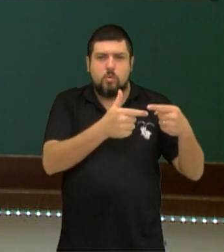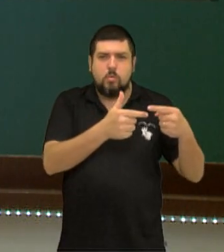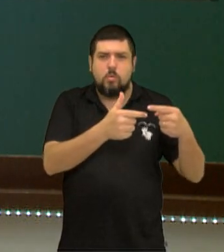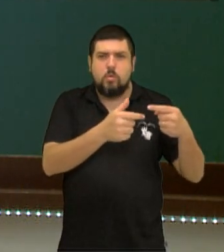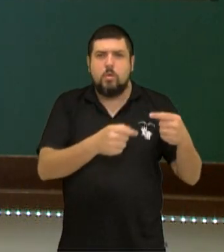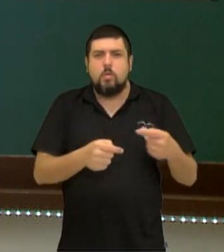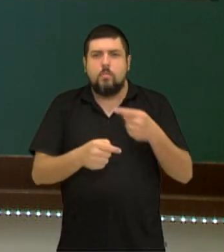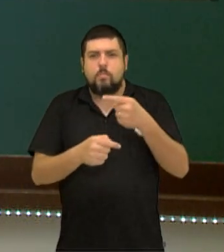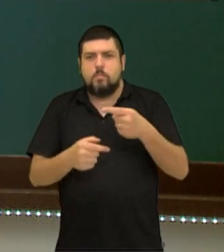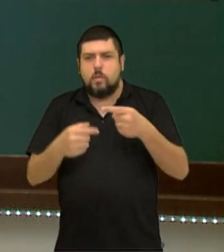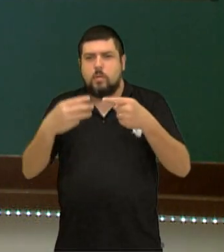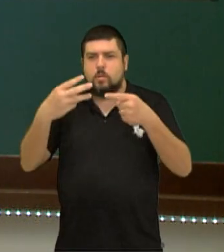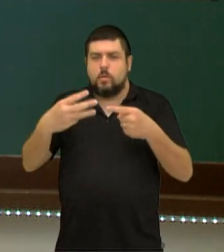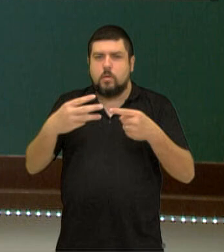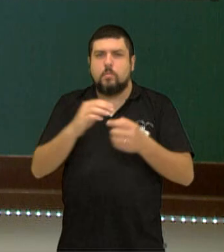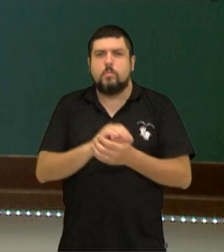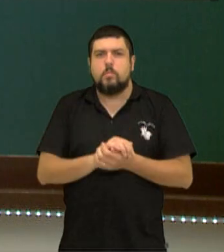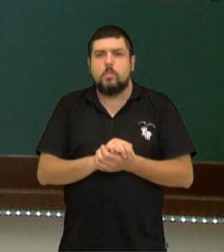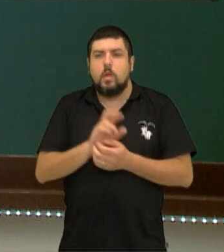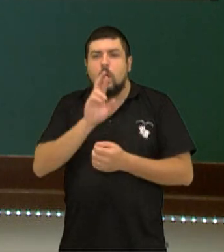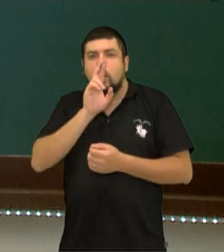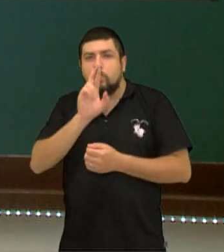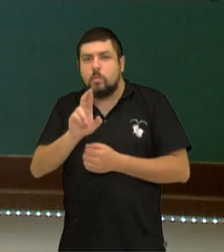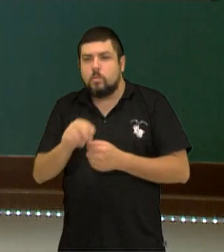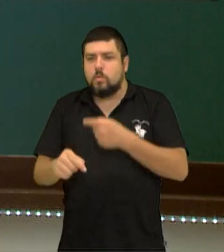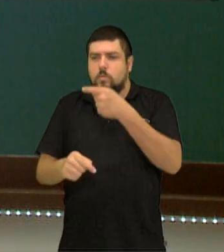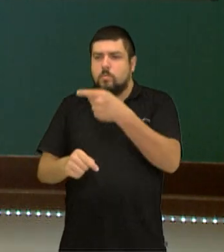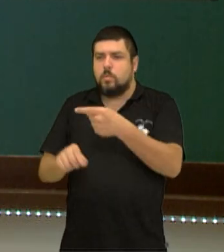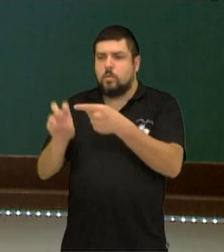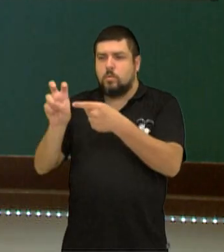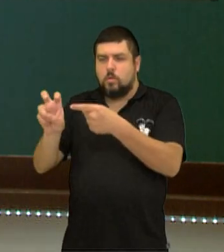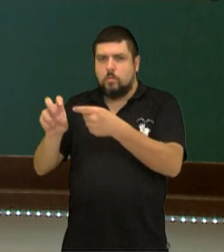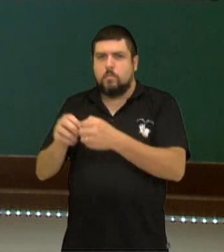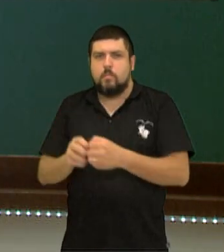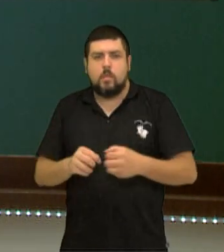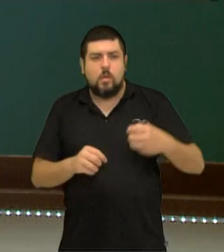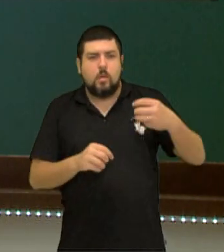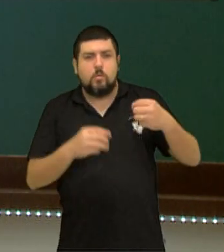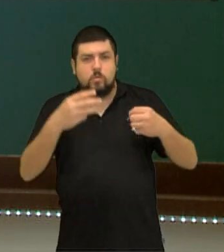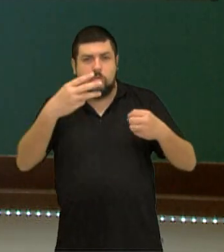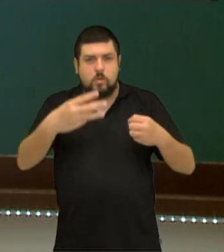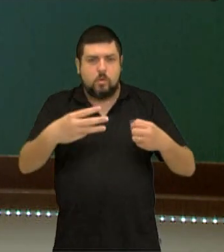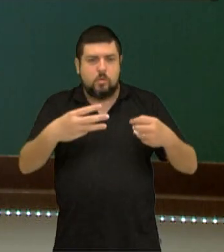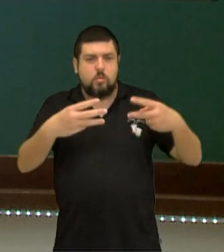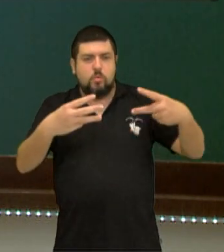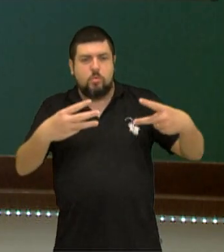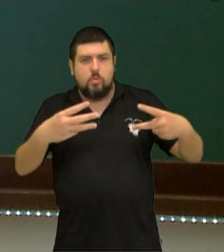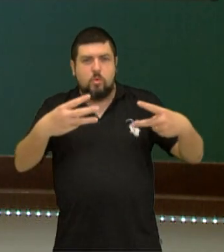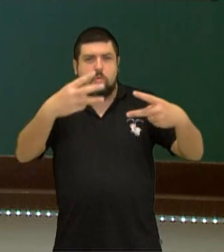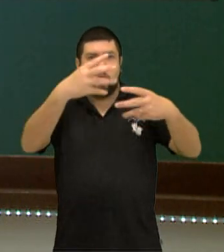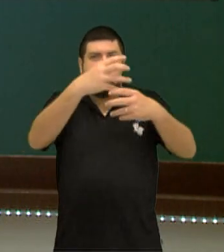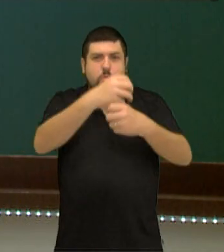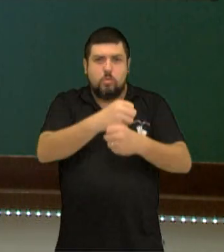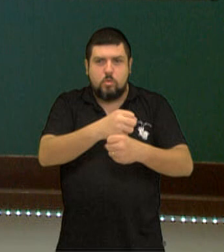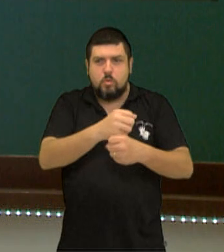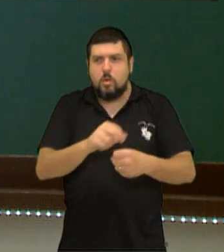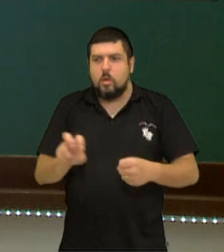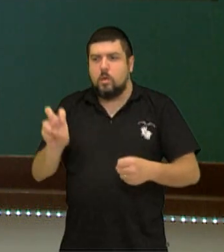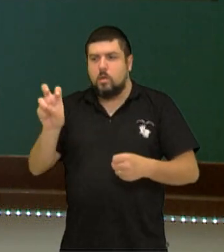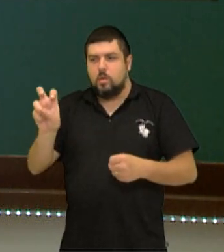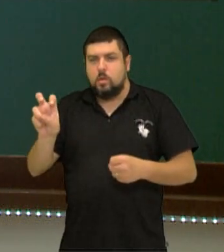3, resultado vai ser menos 5. Eu vou somar esses números, mas o resultado